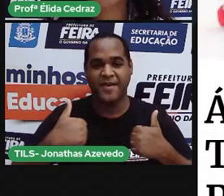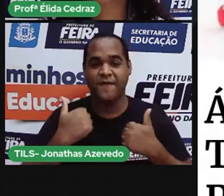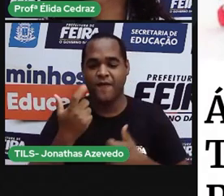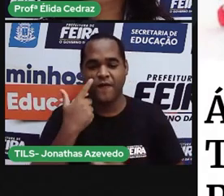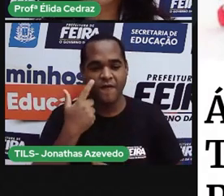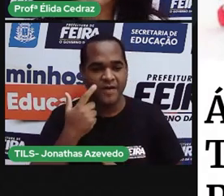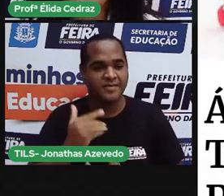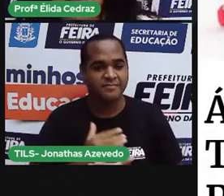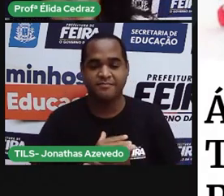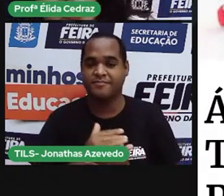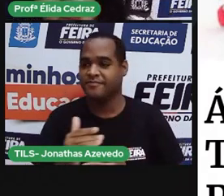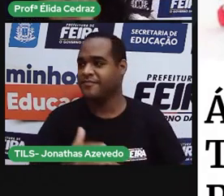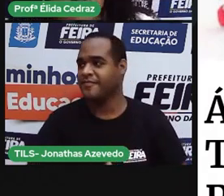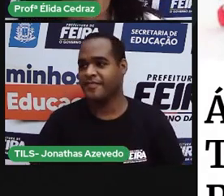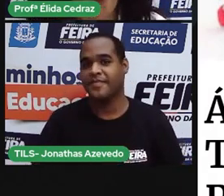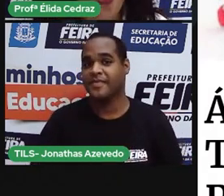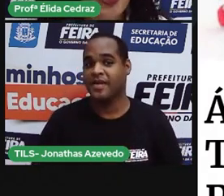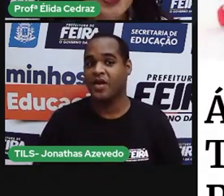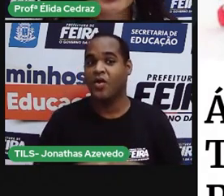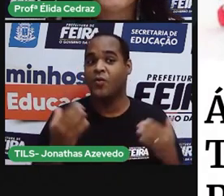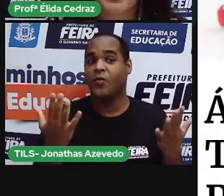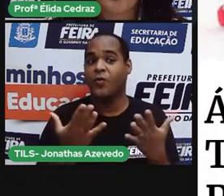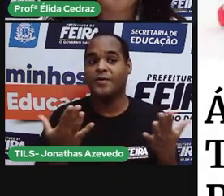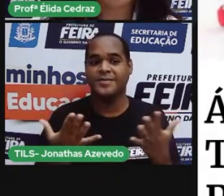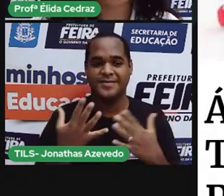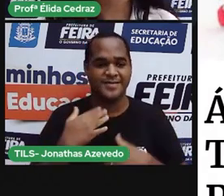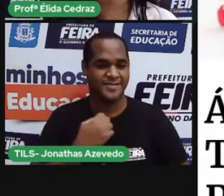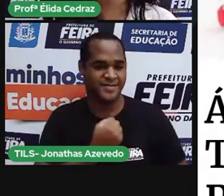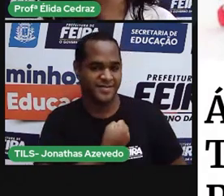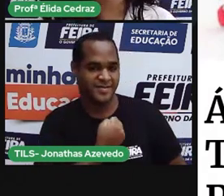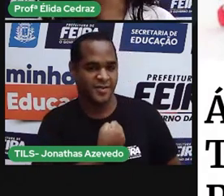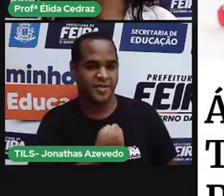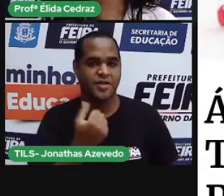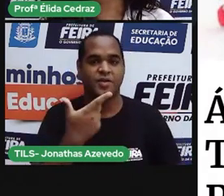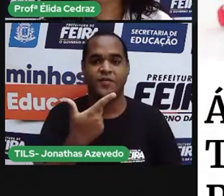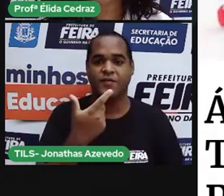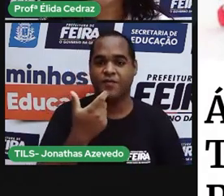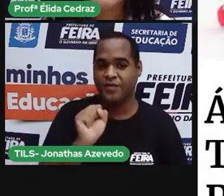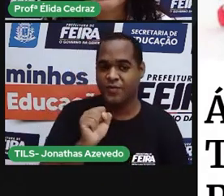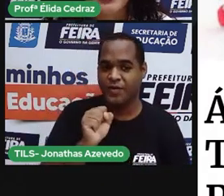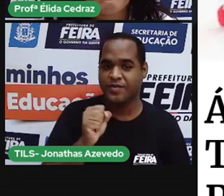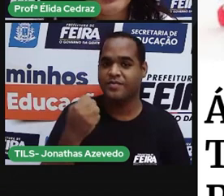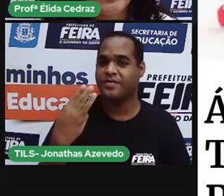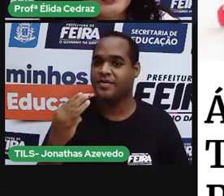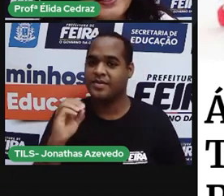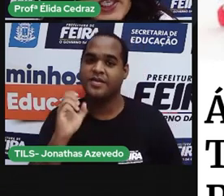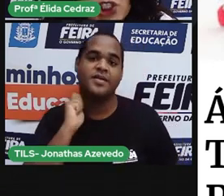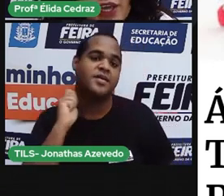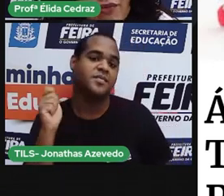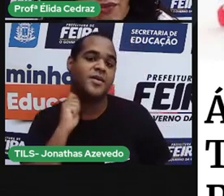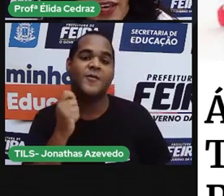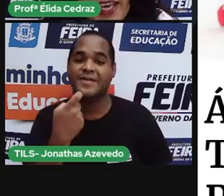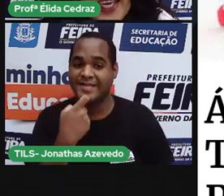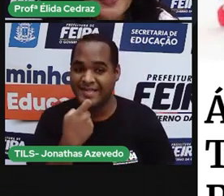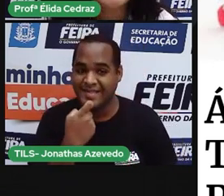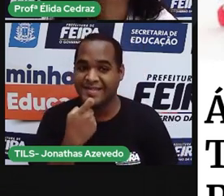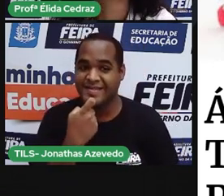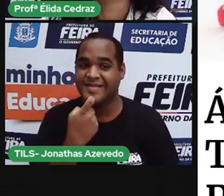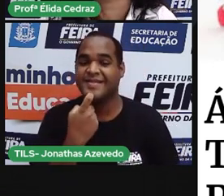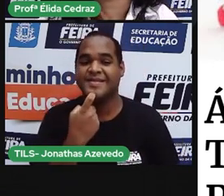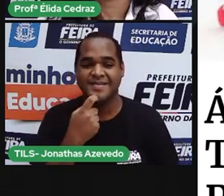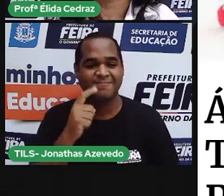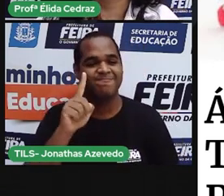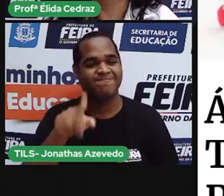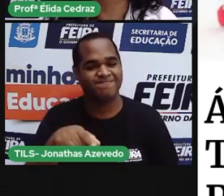começar? Isso aí. Hoje, aula 28, dia 30 de abril, uma